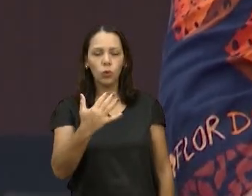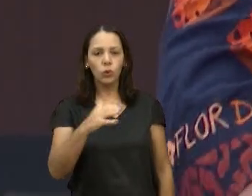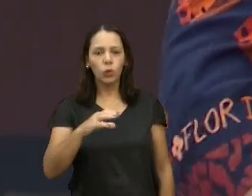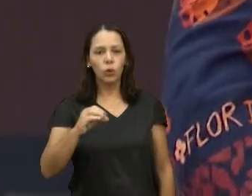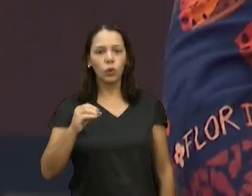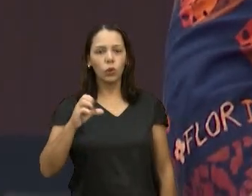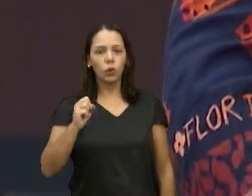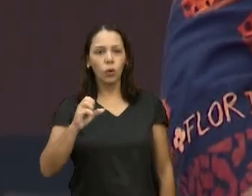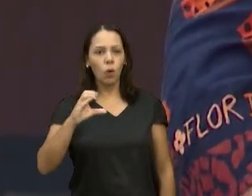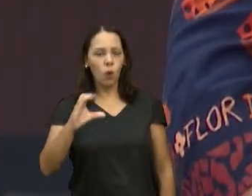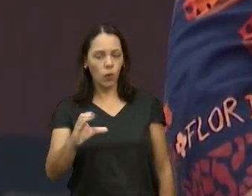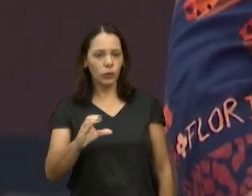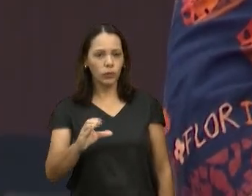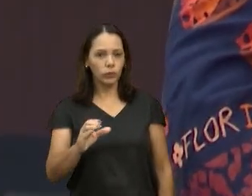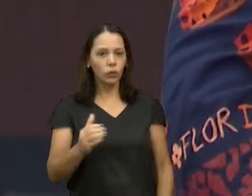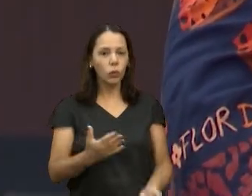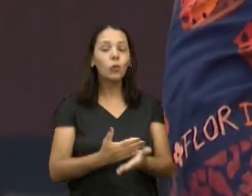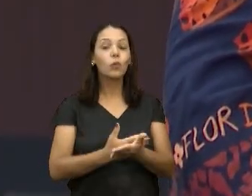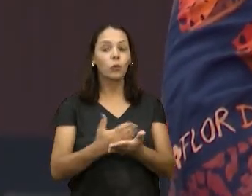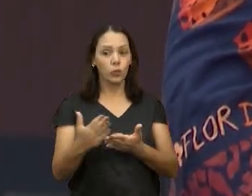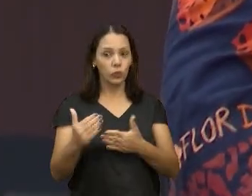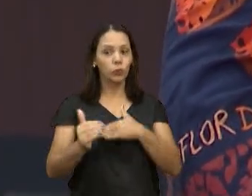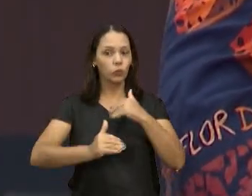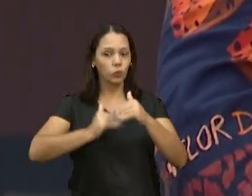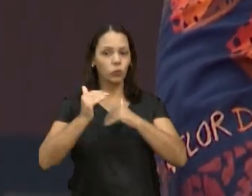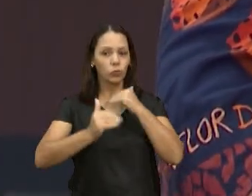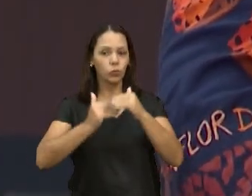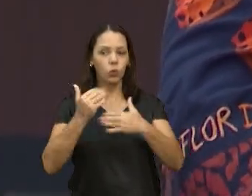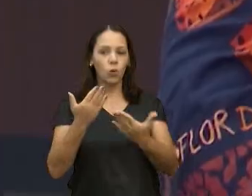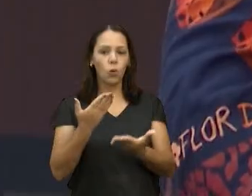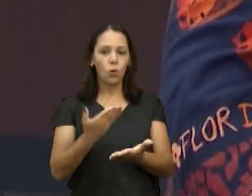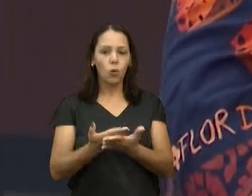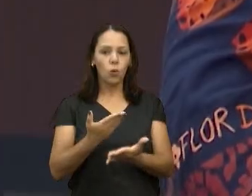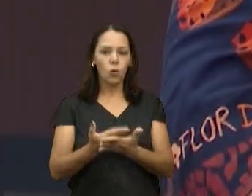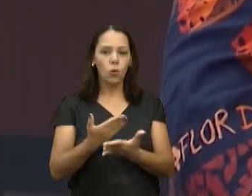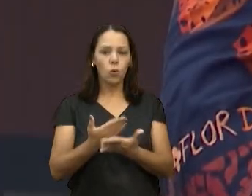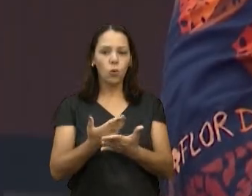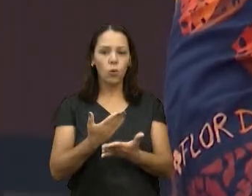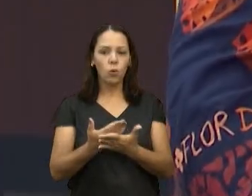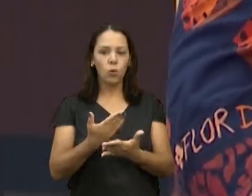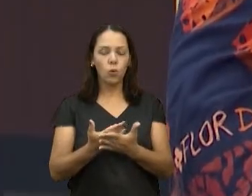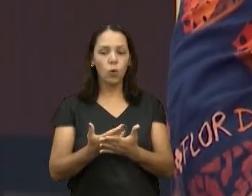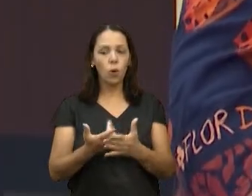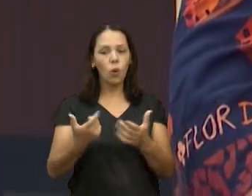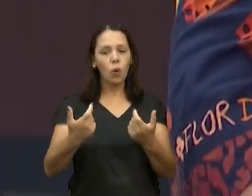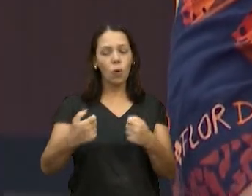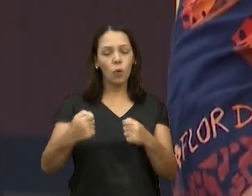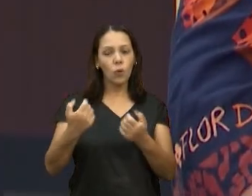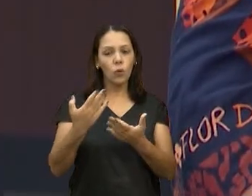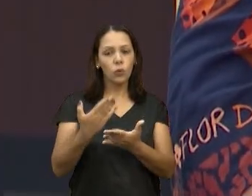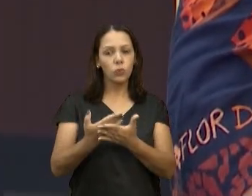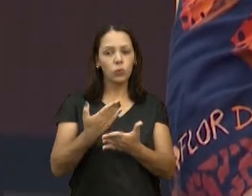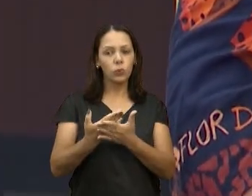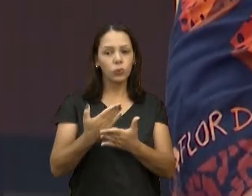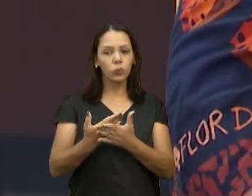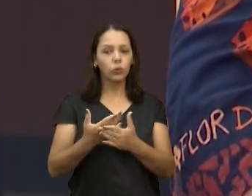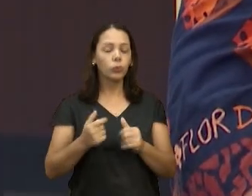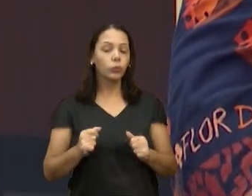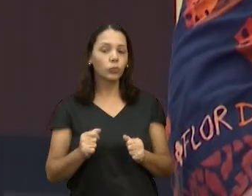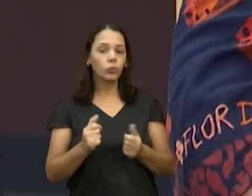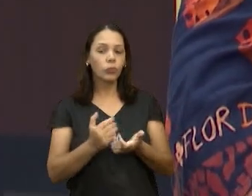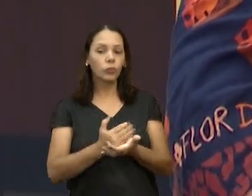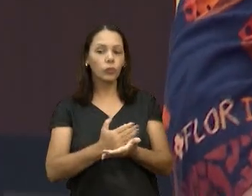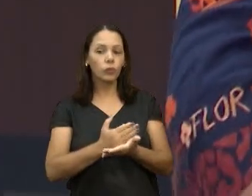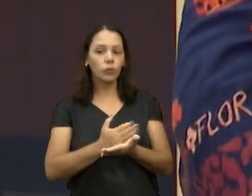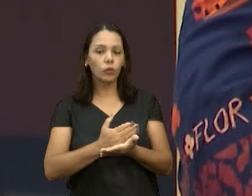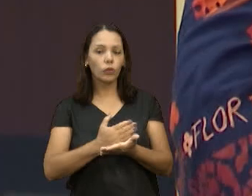fui me desenvolvendo, estudando, porque também o artista precisa estudar, né? E